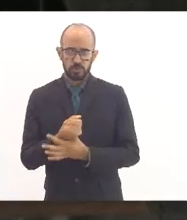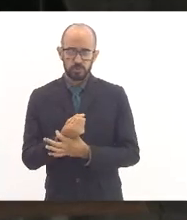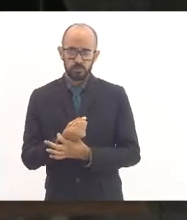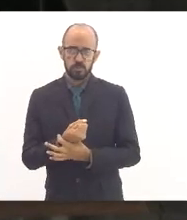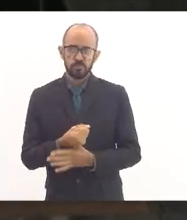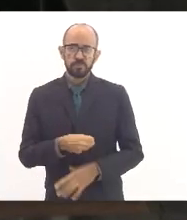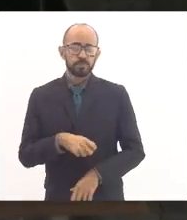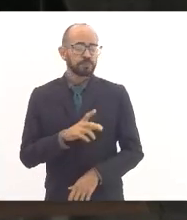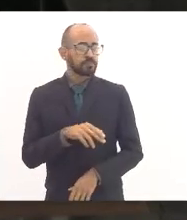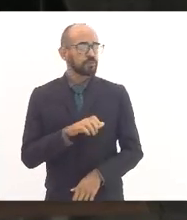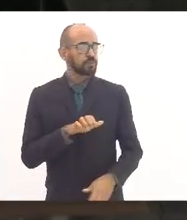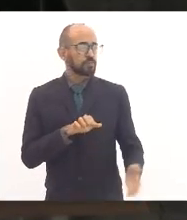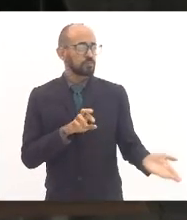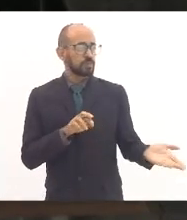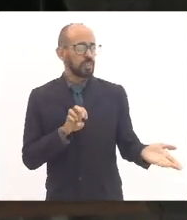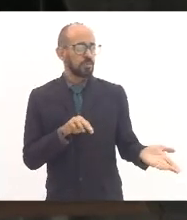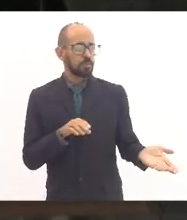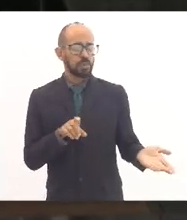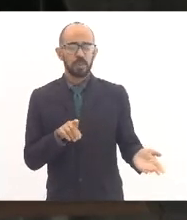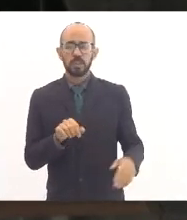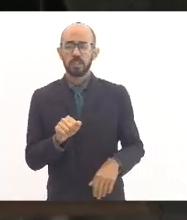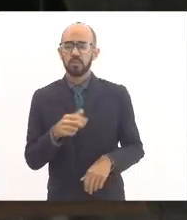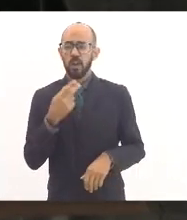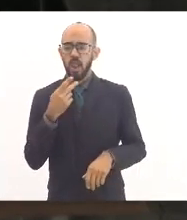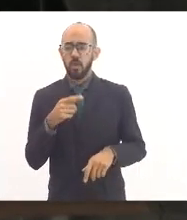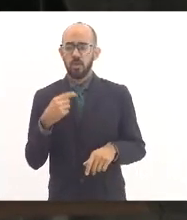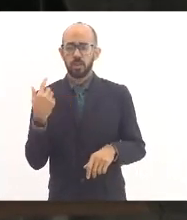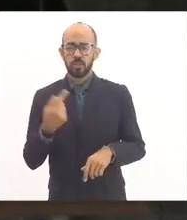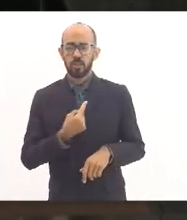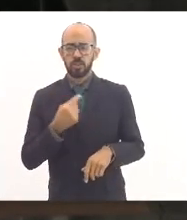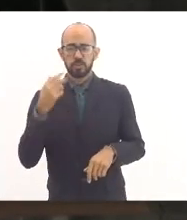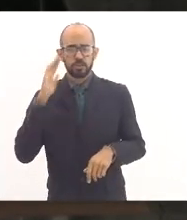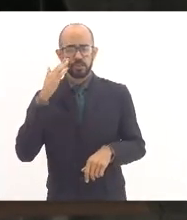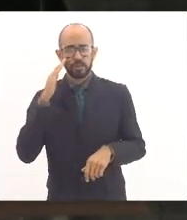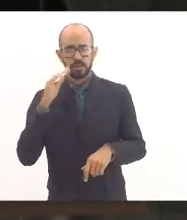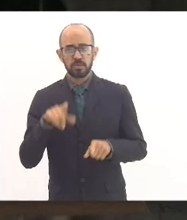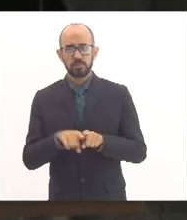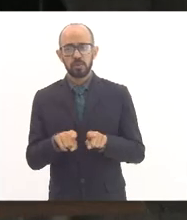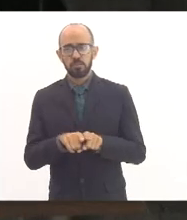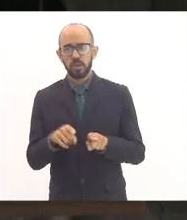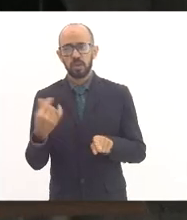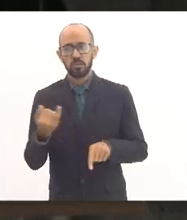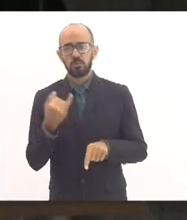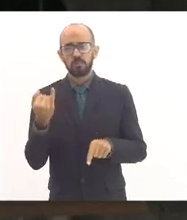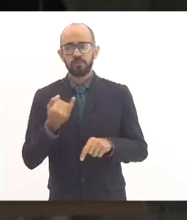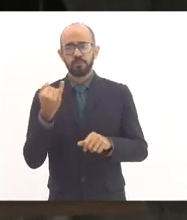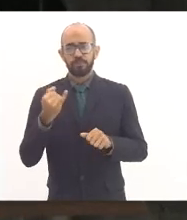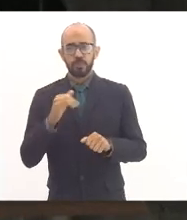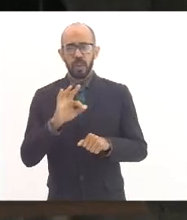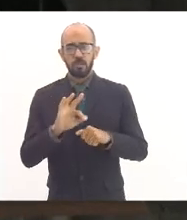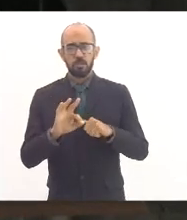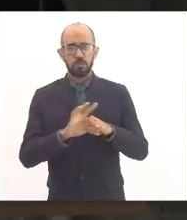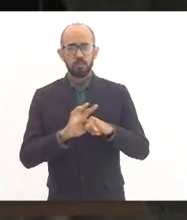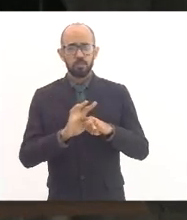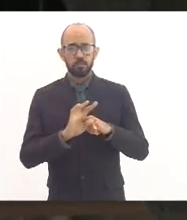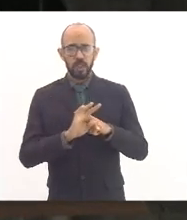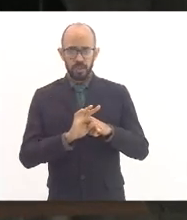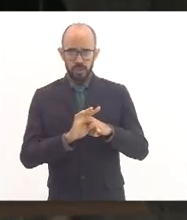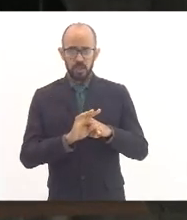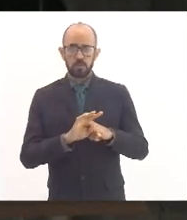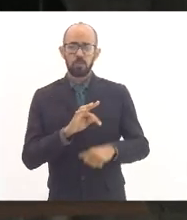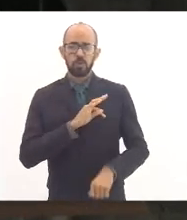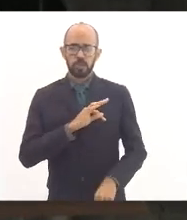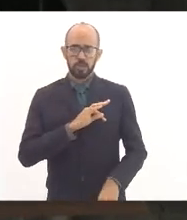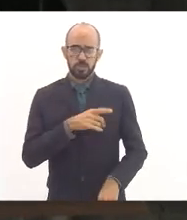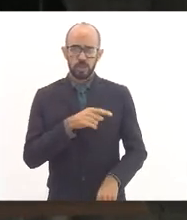colega Ermida falou é nós entendemos importante a superintendência de polícia técnica nós vai ponhamos que a polícia